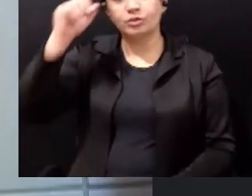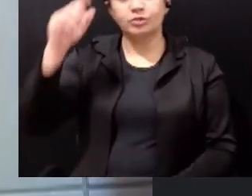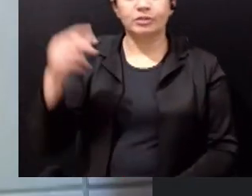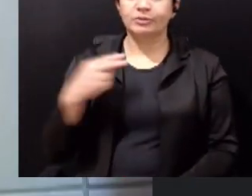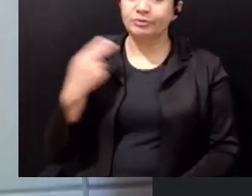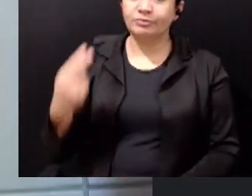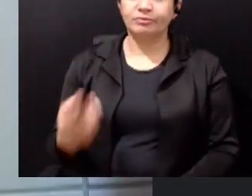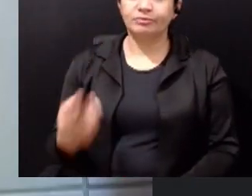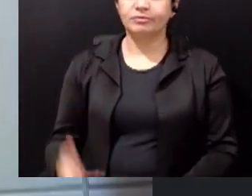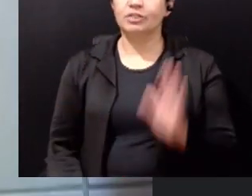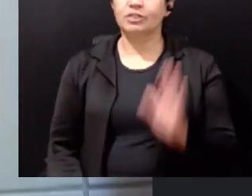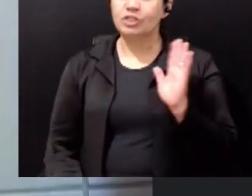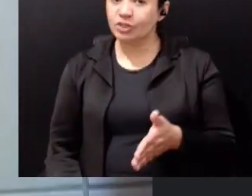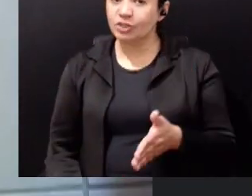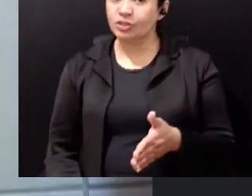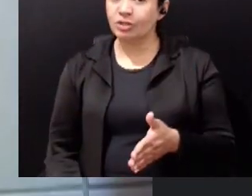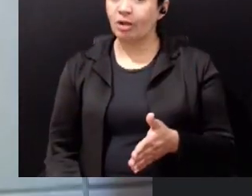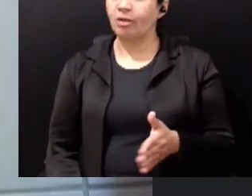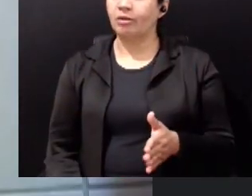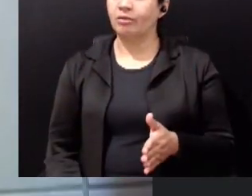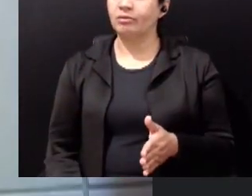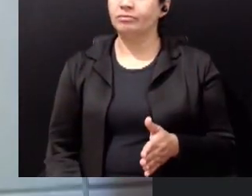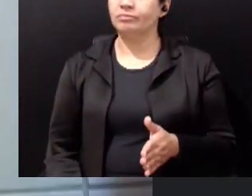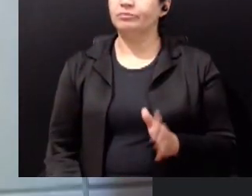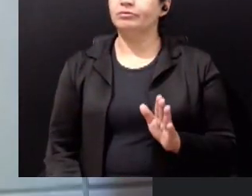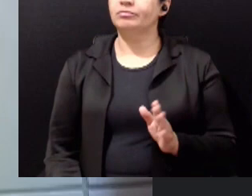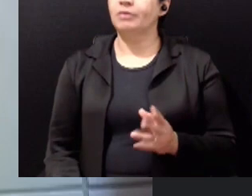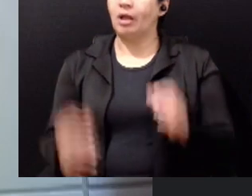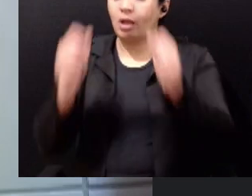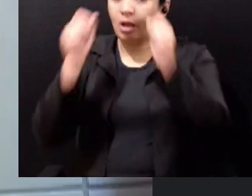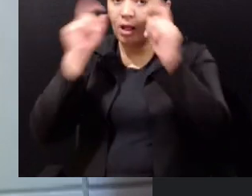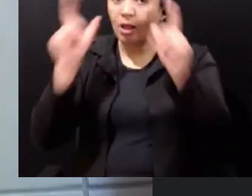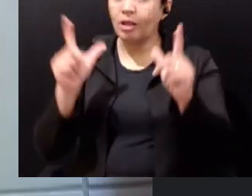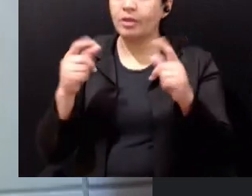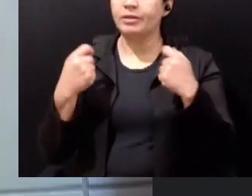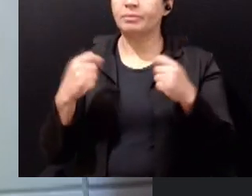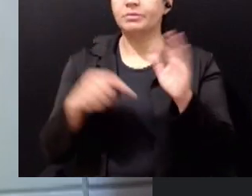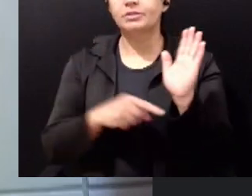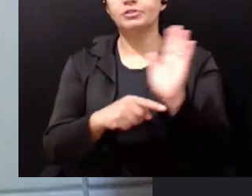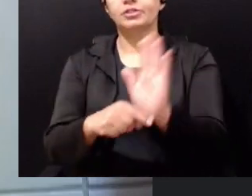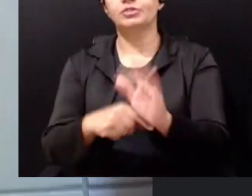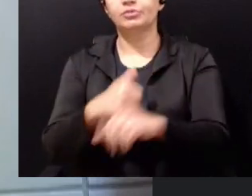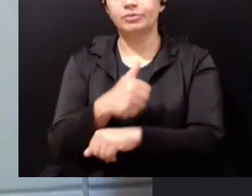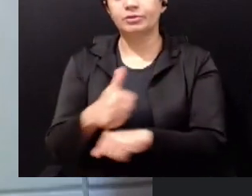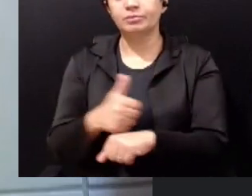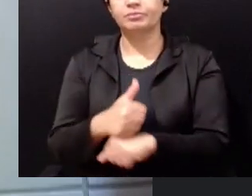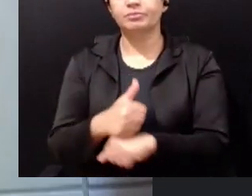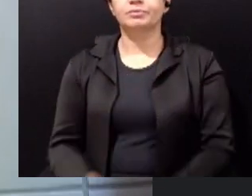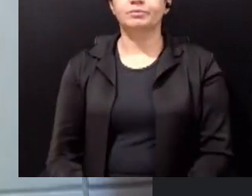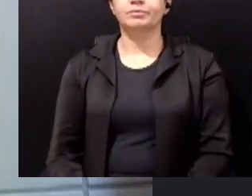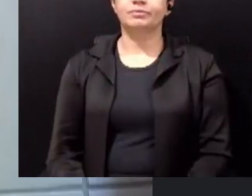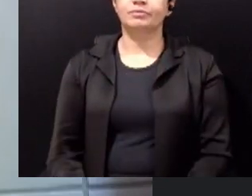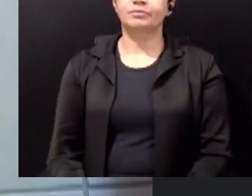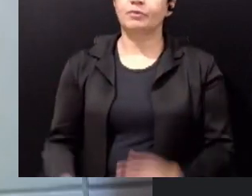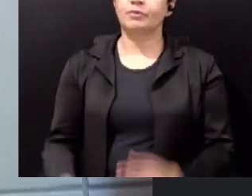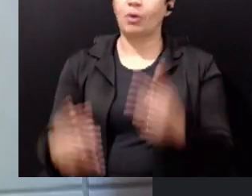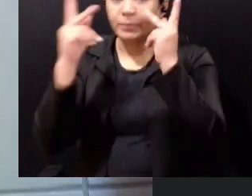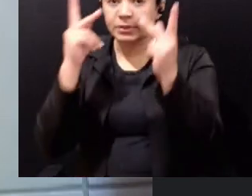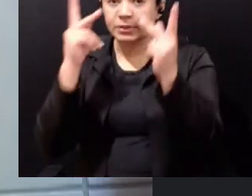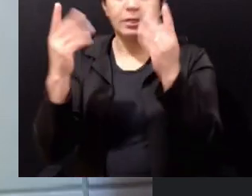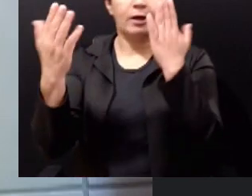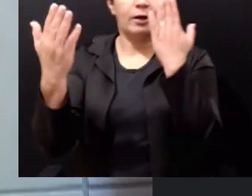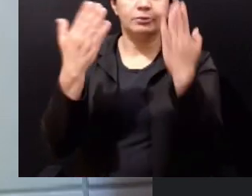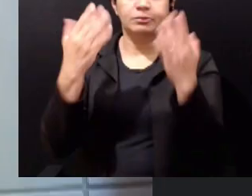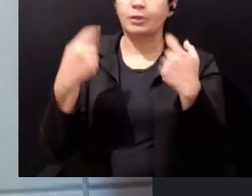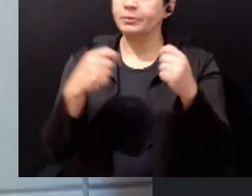então já é um sinal bem de alerta que precisa de ajuda profissional, né? Procurar um psiquiatra para conversar,